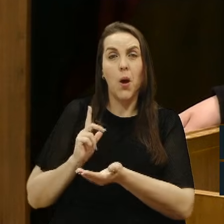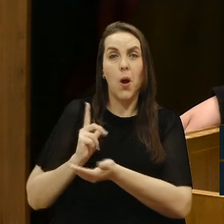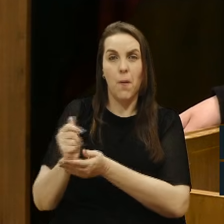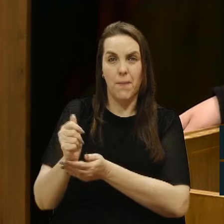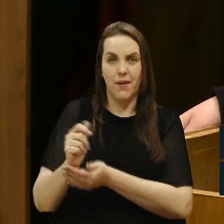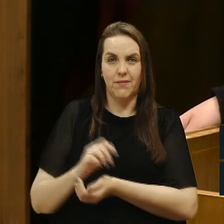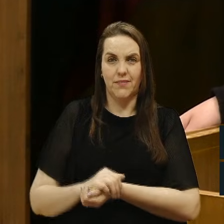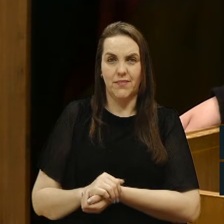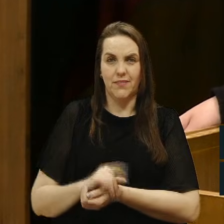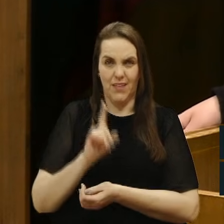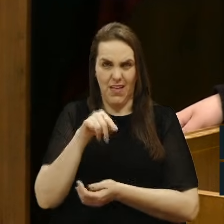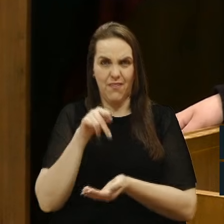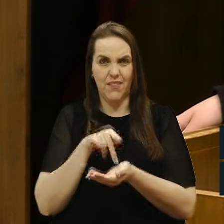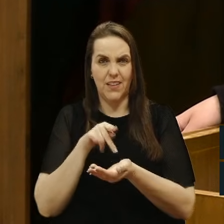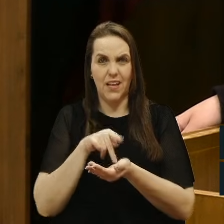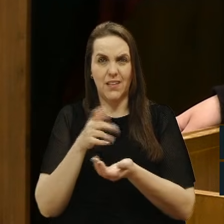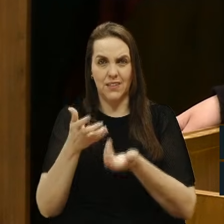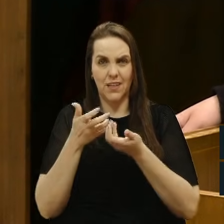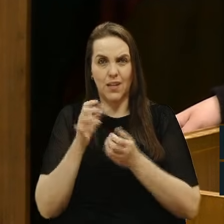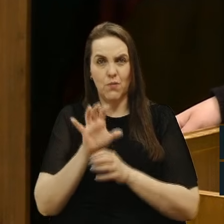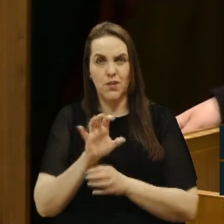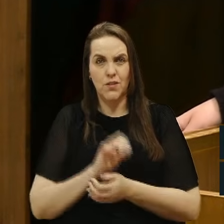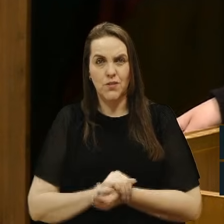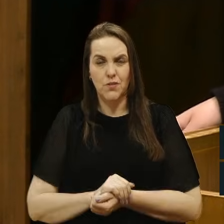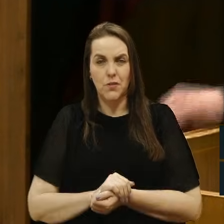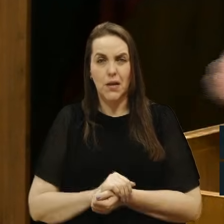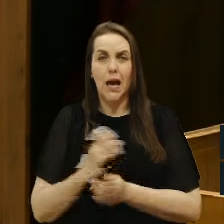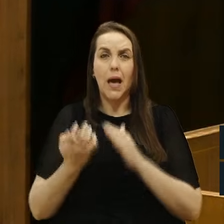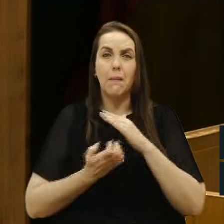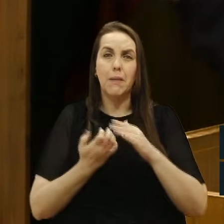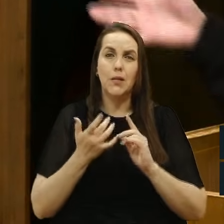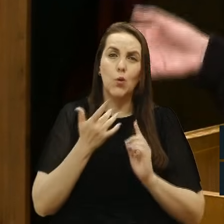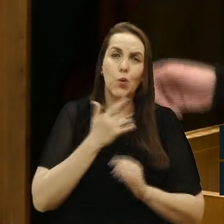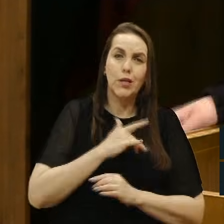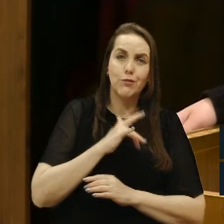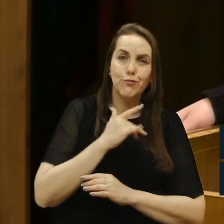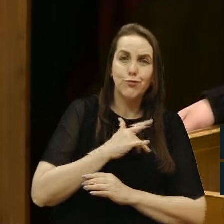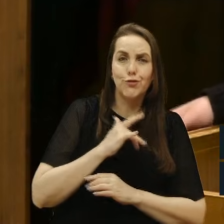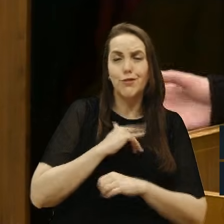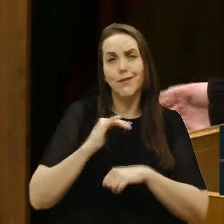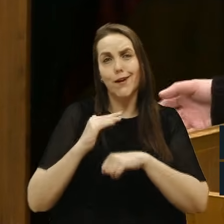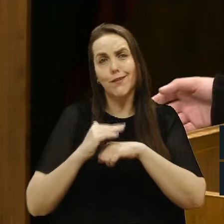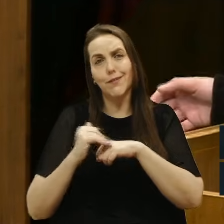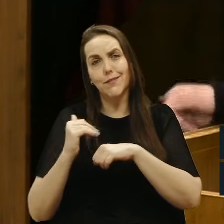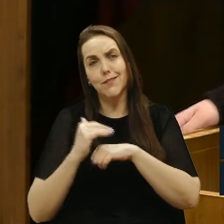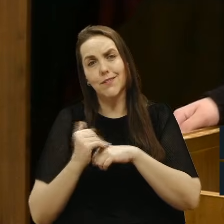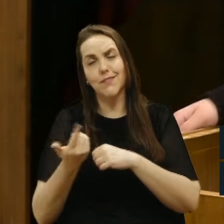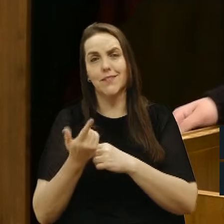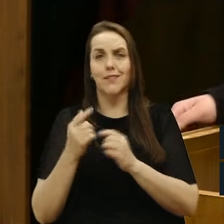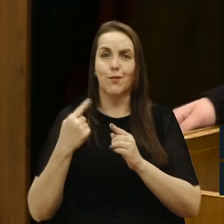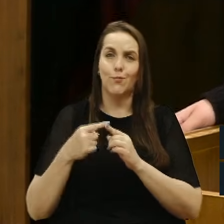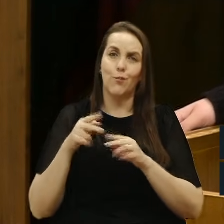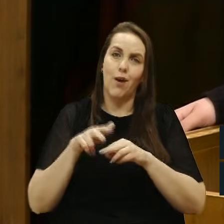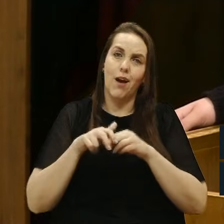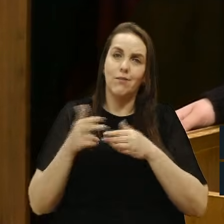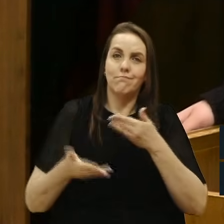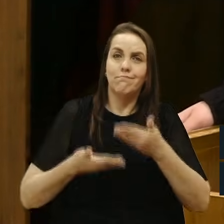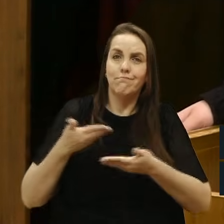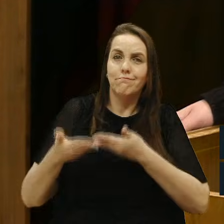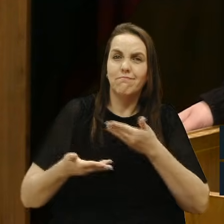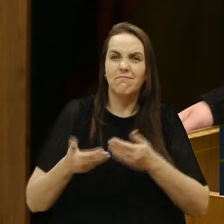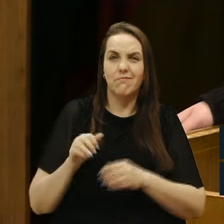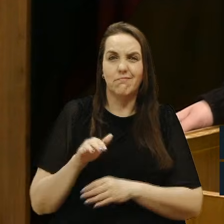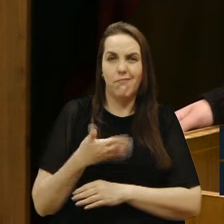gente quer? Dizer que essas empresas são coitadinhas ou que são muito queridas por prestarem um serviço